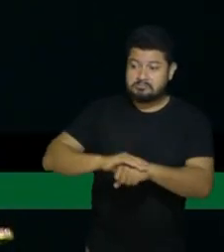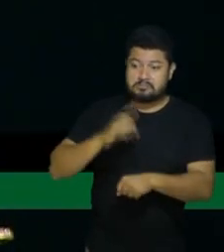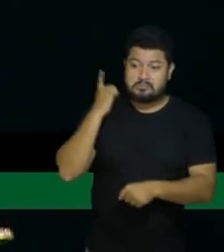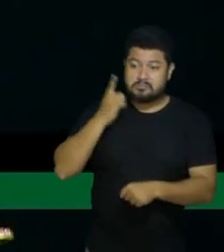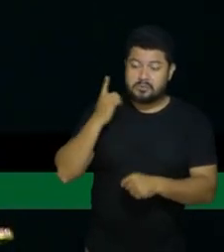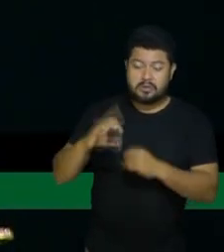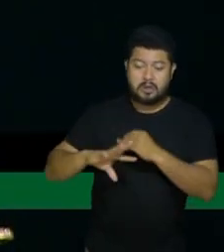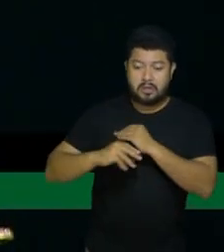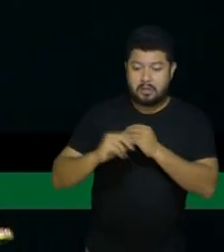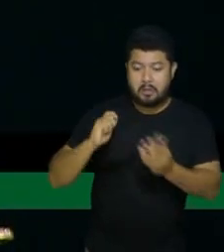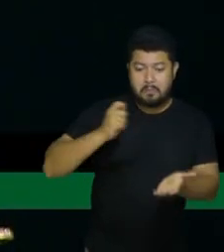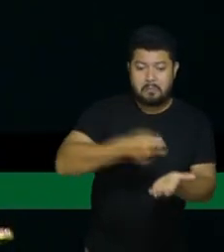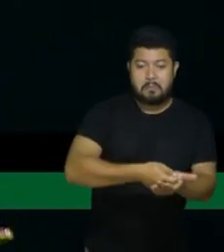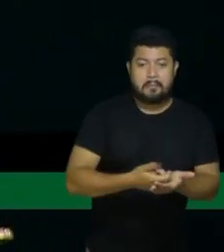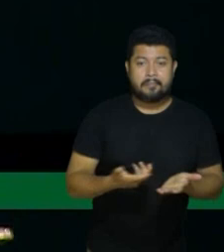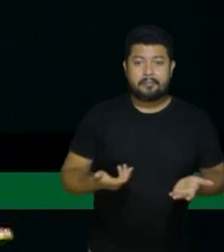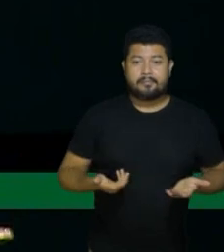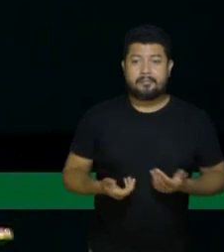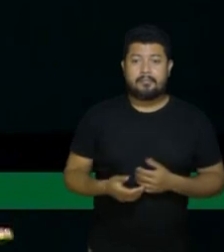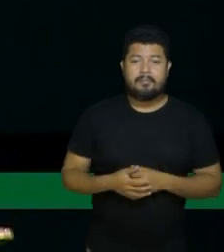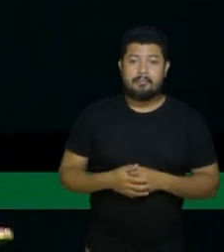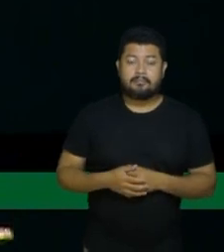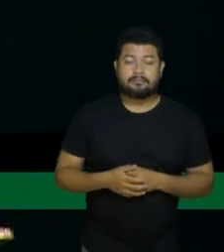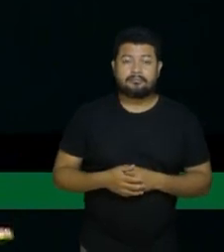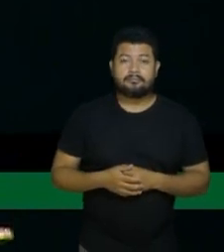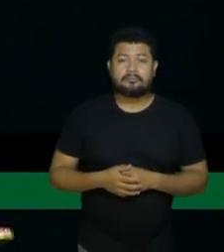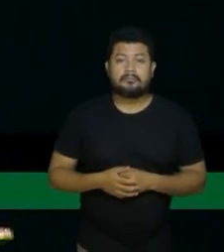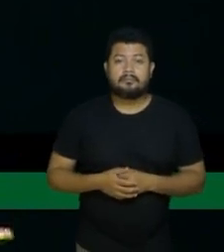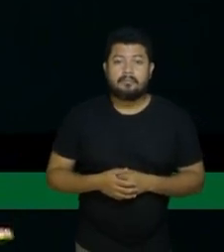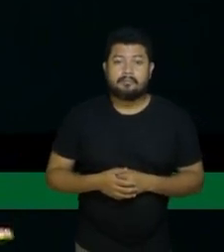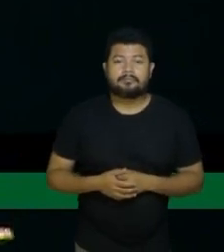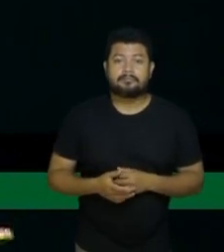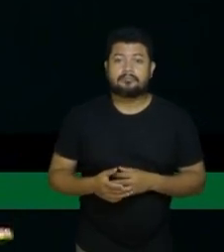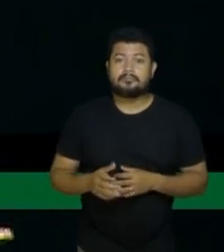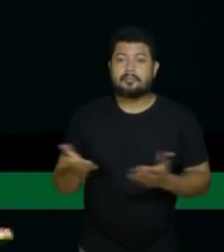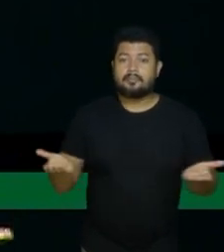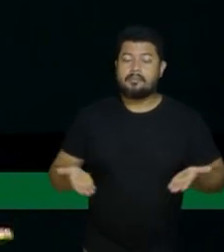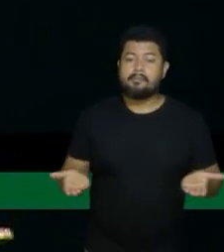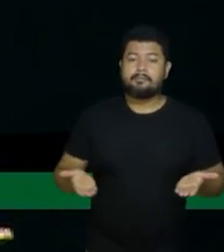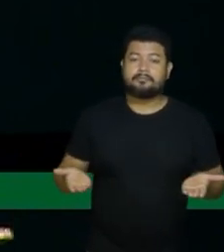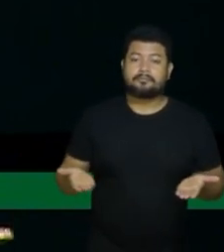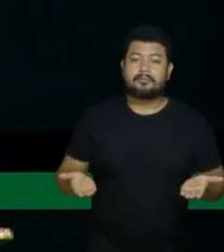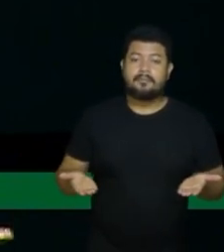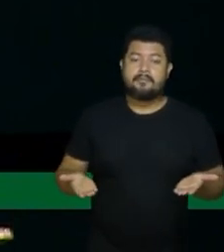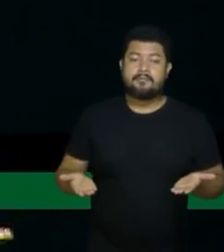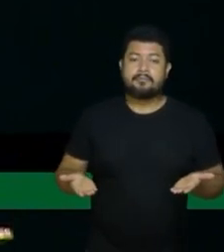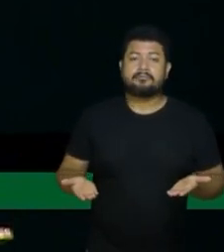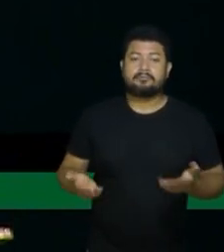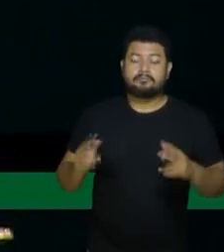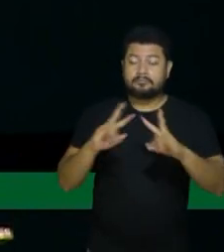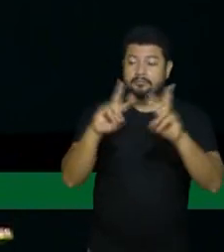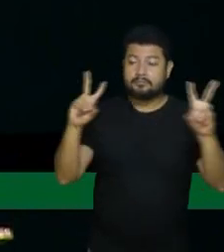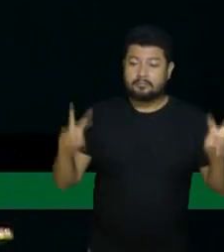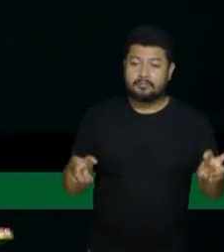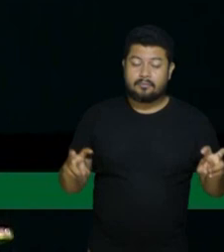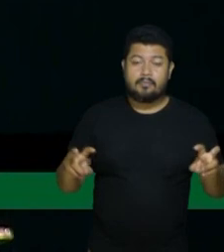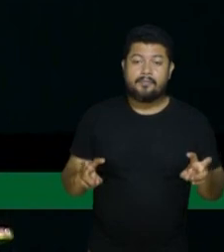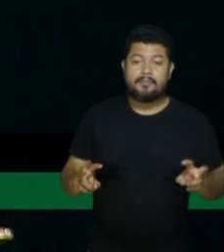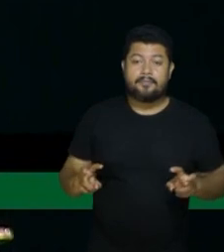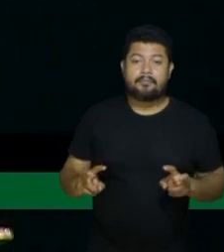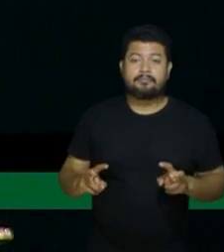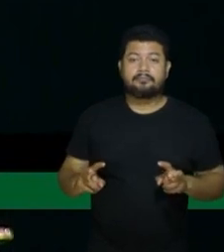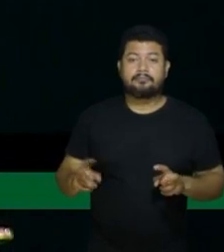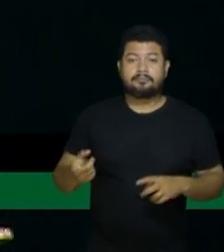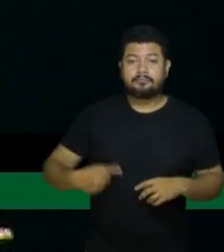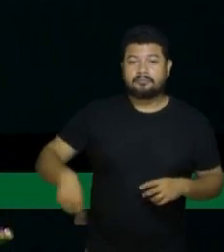poder colaborar pois bem voltando a início do meu curso a gente pode